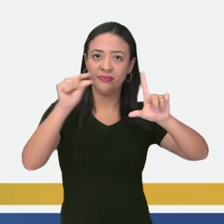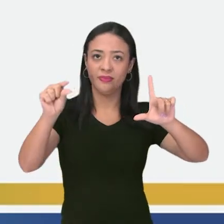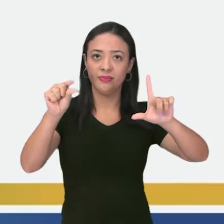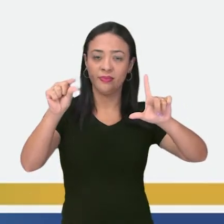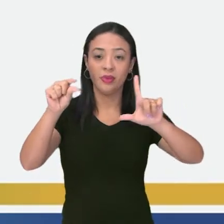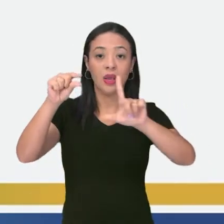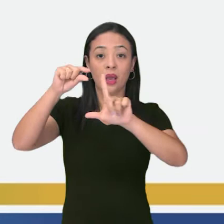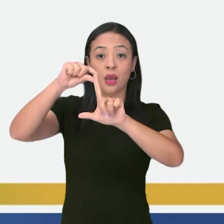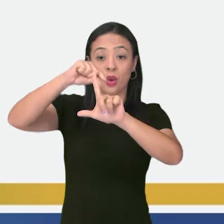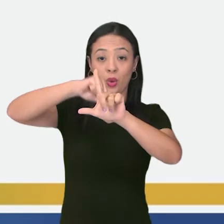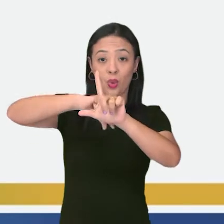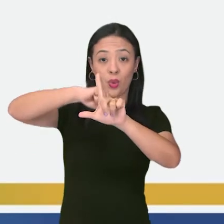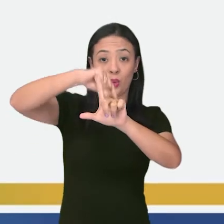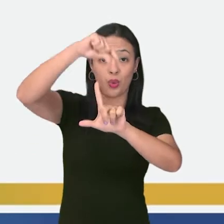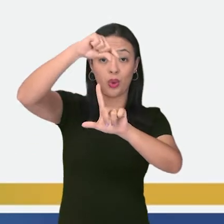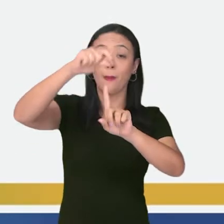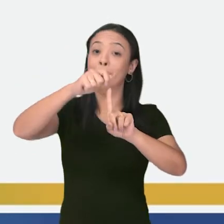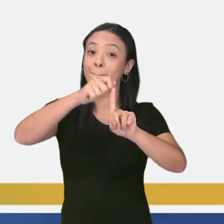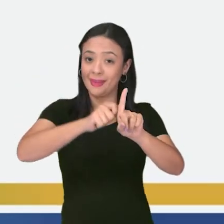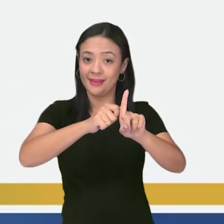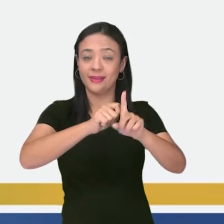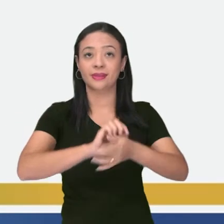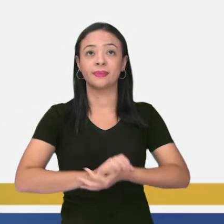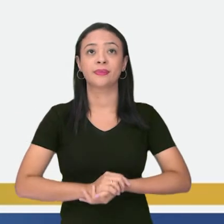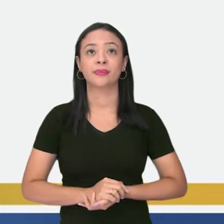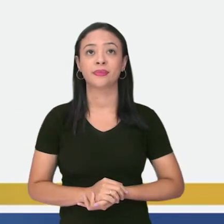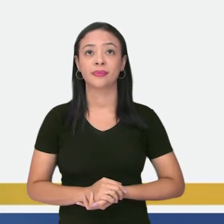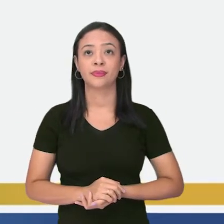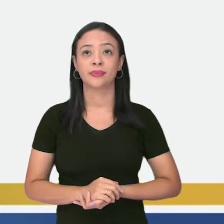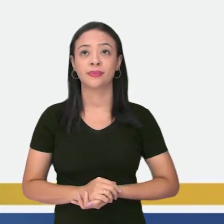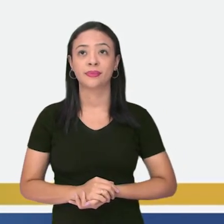e os meses na linha vertical.